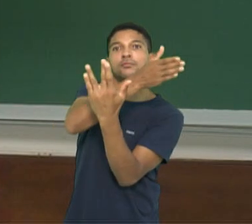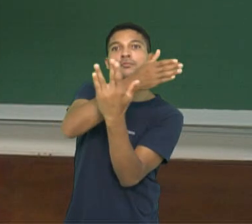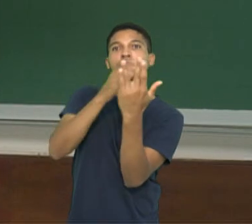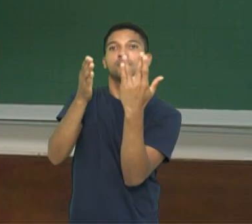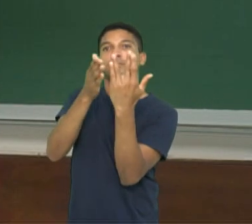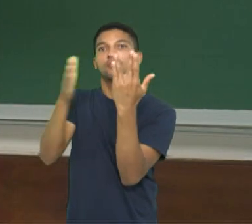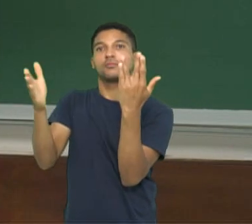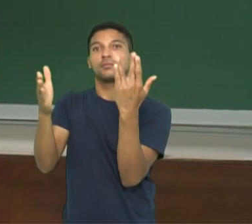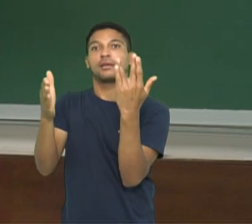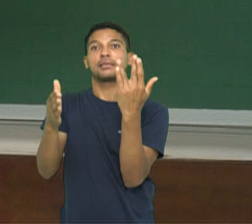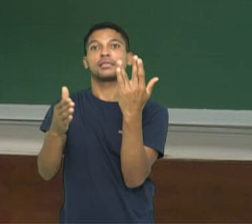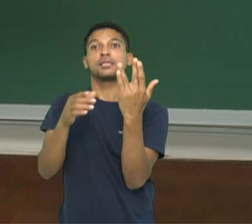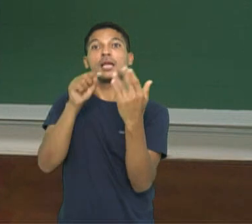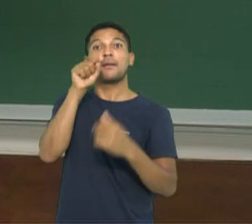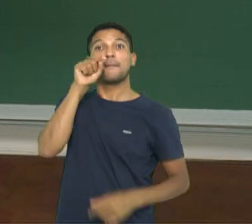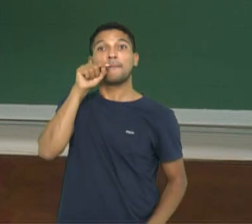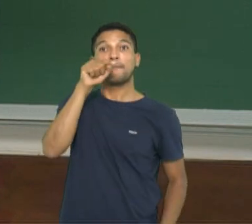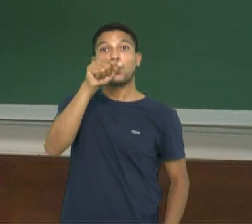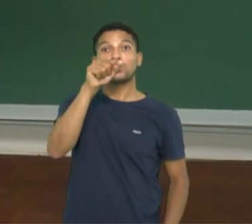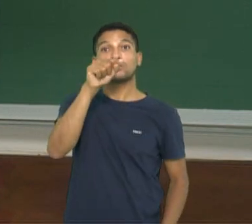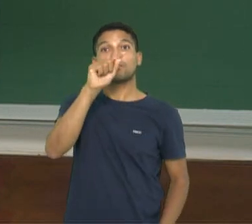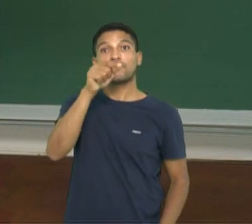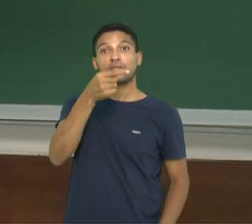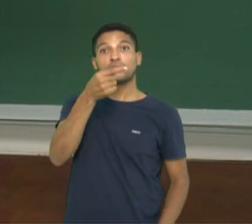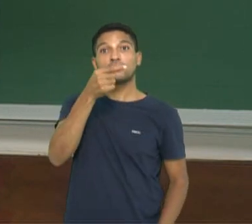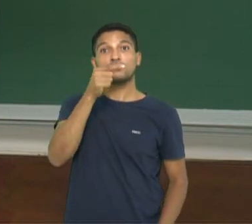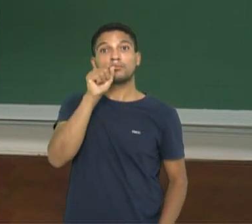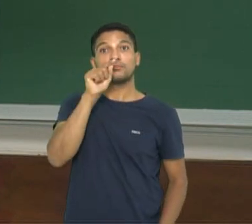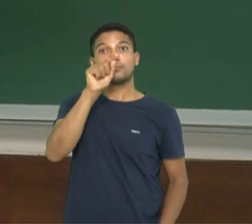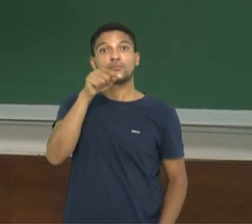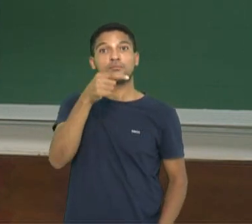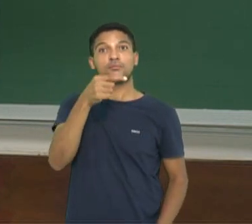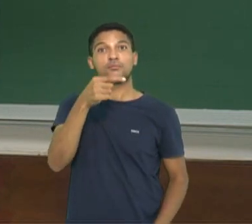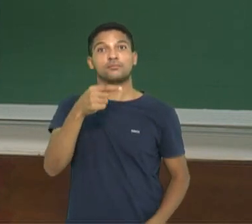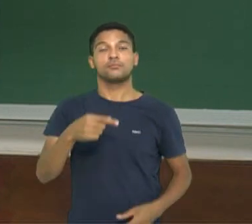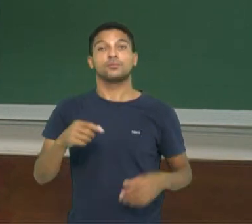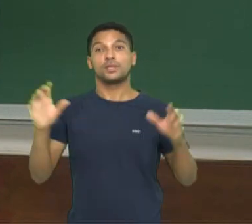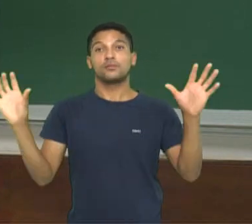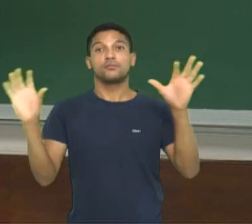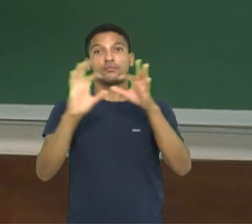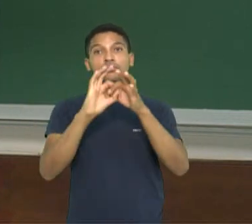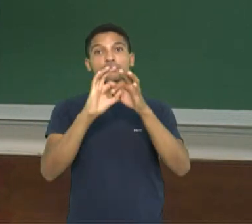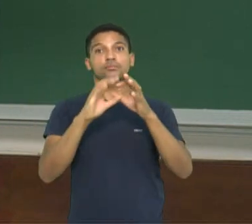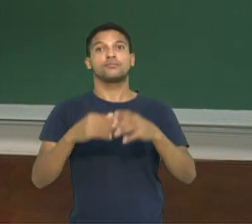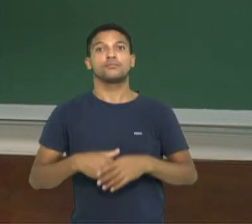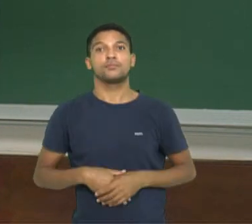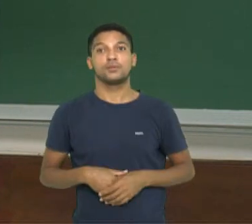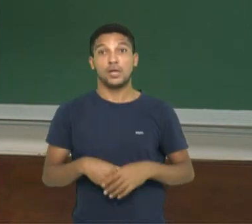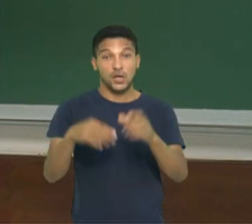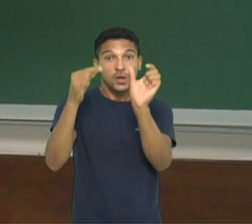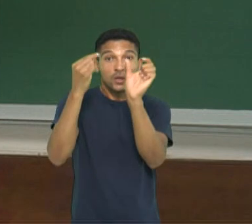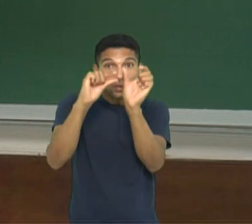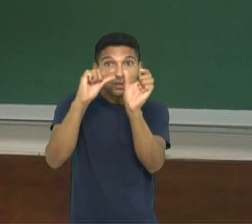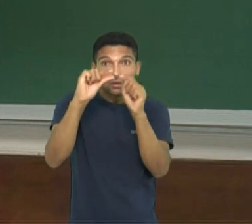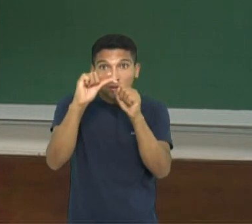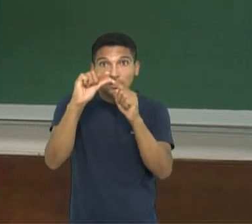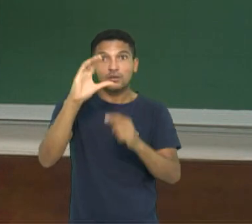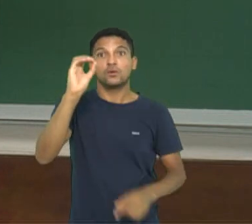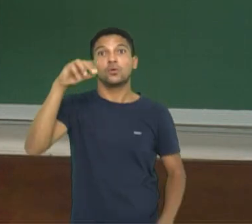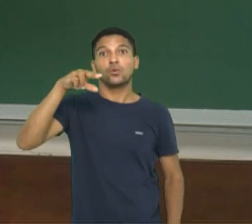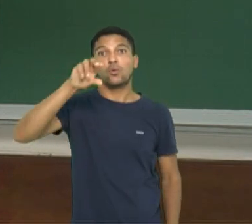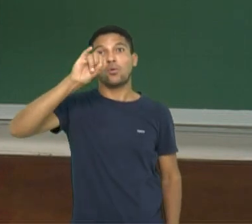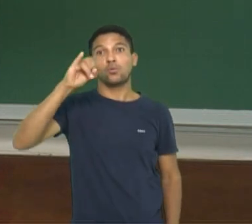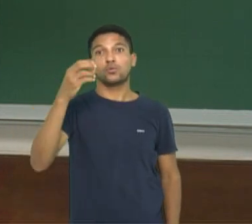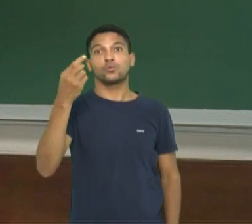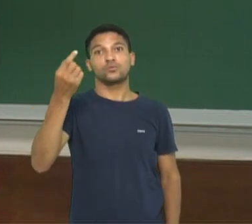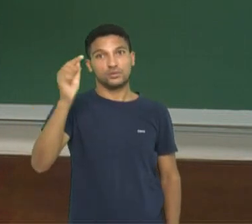estão ali se somando, né, só que o ponto e vírgula é o que faz a união deles, não é uma conjunção. Tá? Então, sempre que for vírgula, ponto e